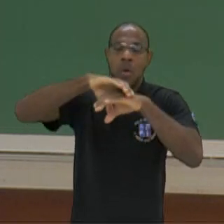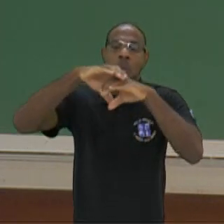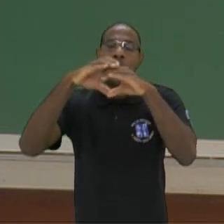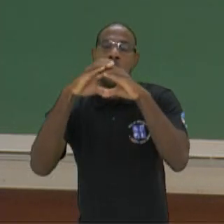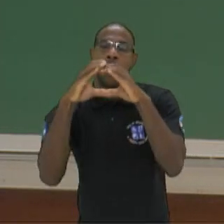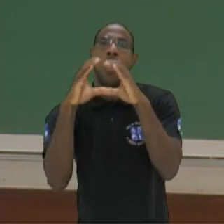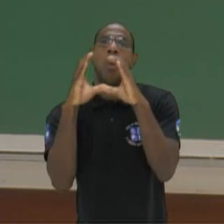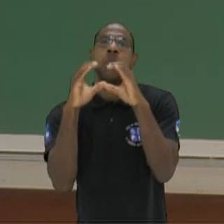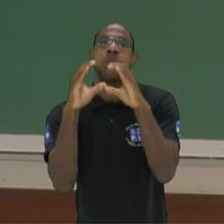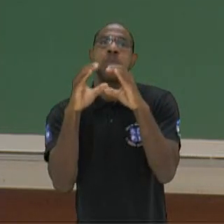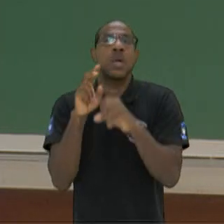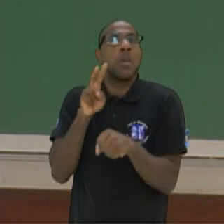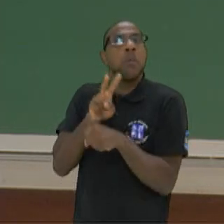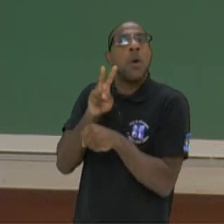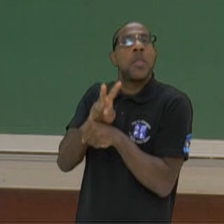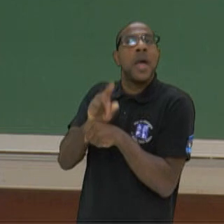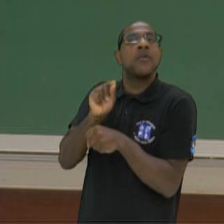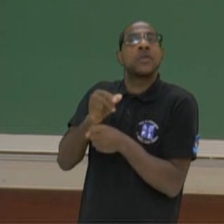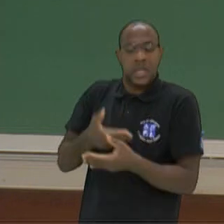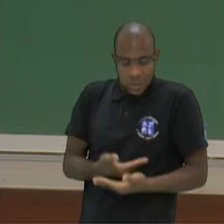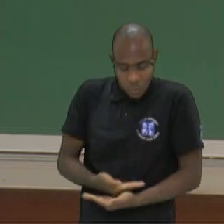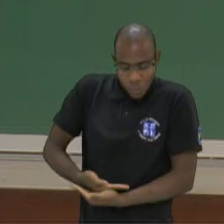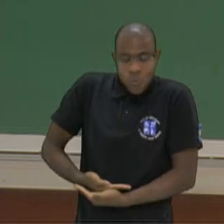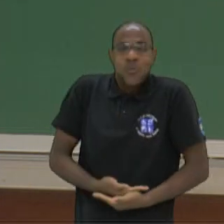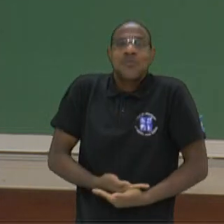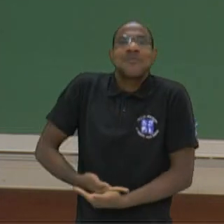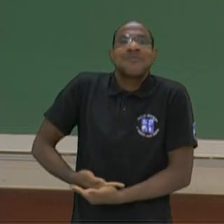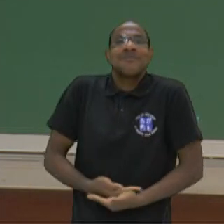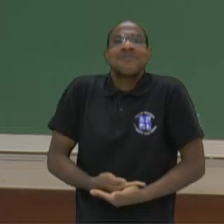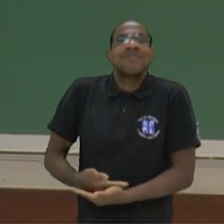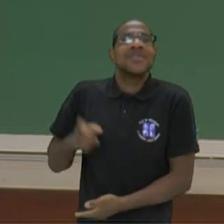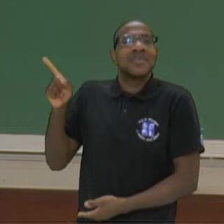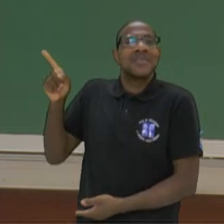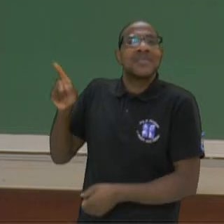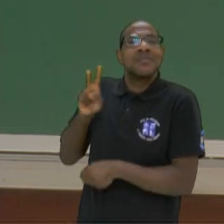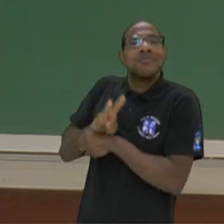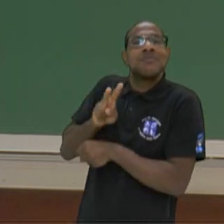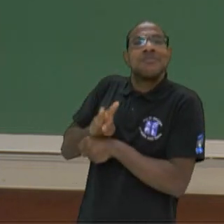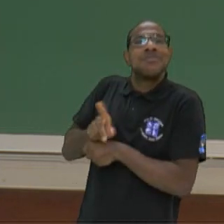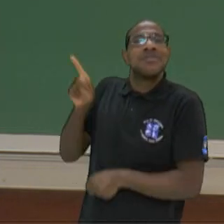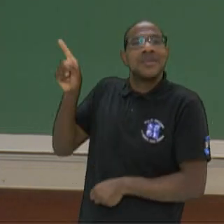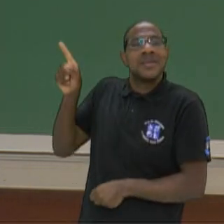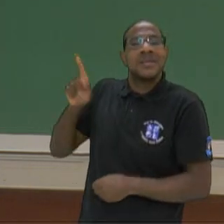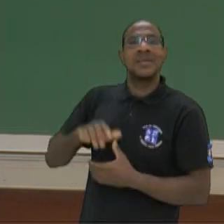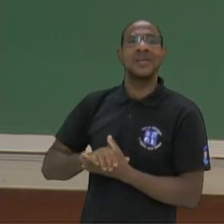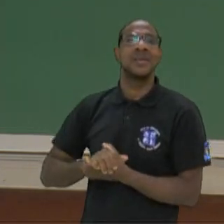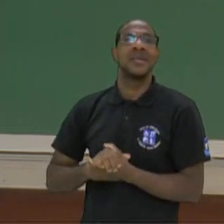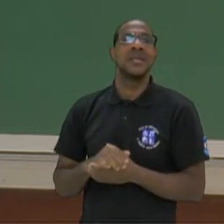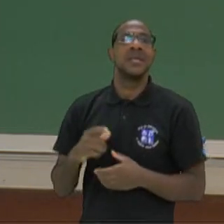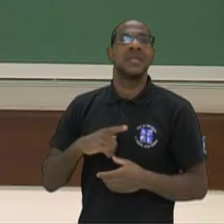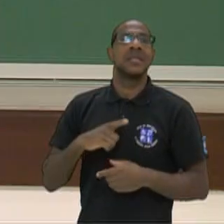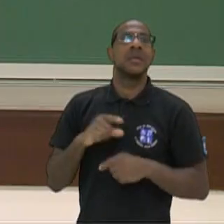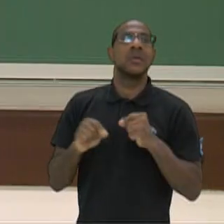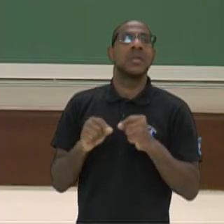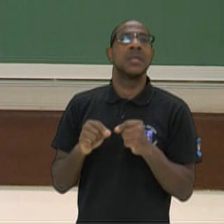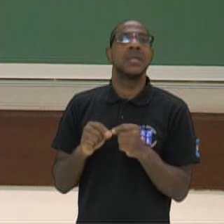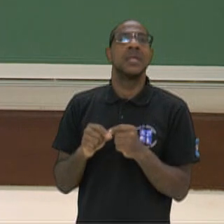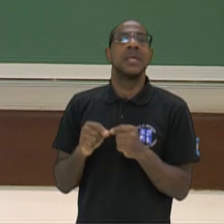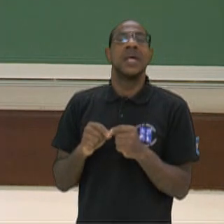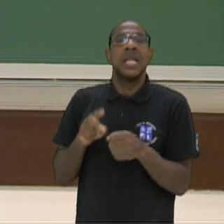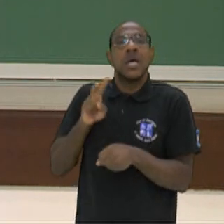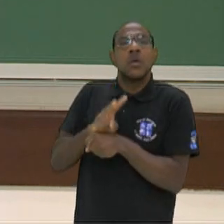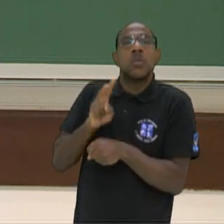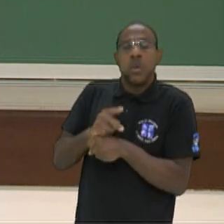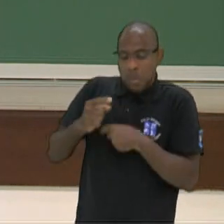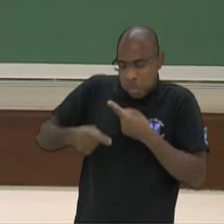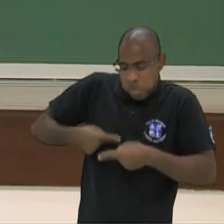é o ovo de modelo que a gente vai estudar para répteis e aves, e esse daqui para mamíferos placentários, ou seja, não aqueles mamíferos ovíparos,